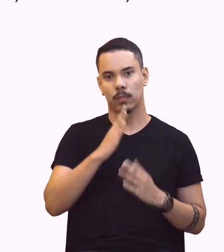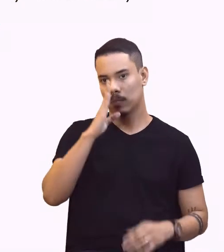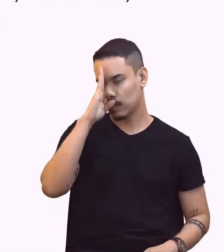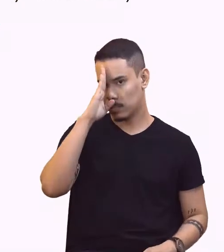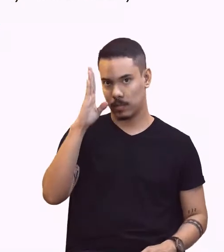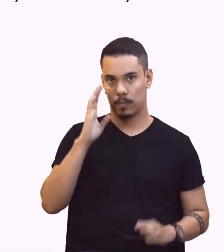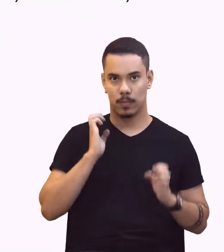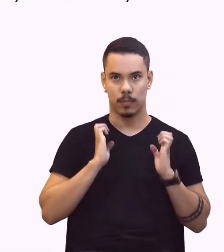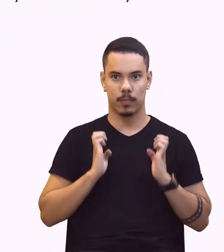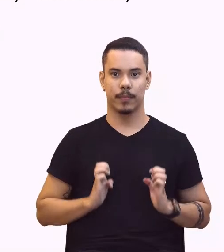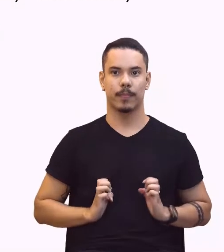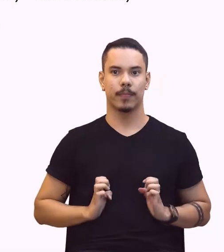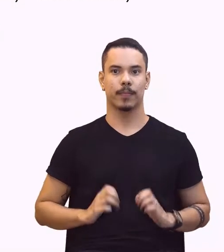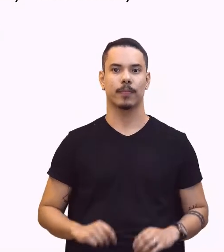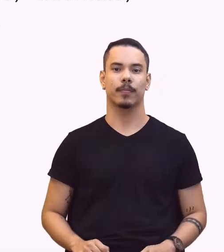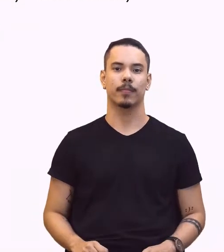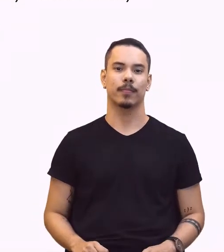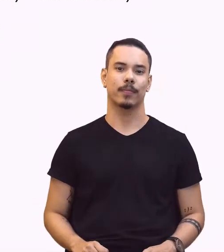pessoal.